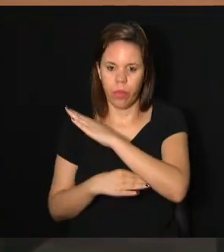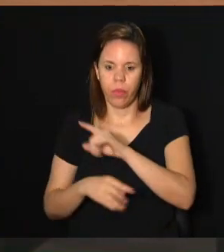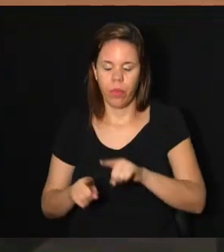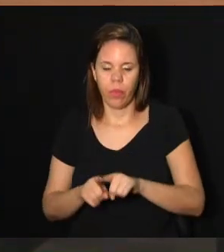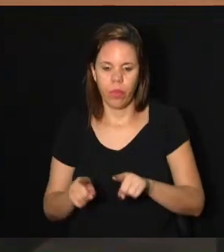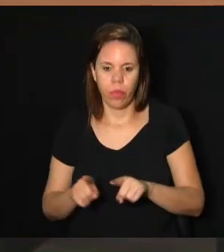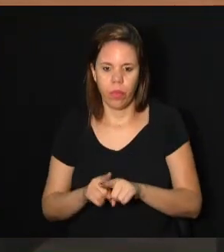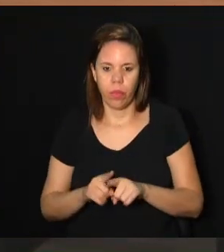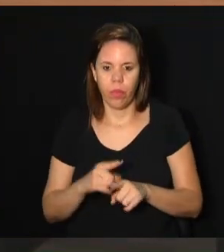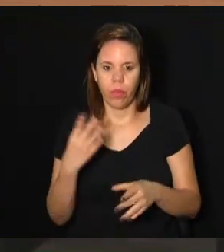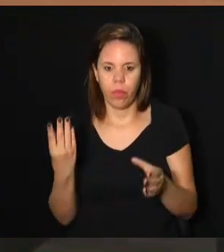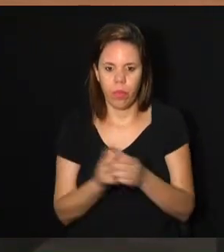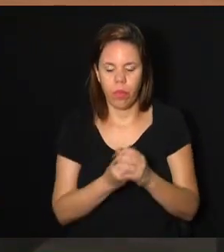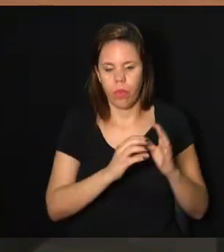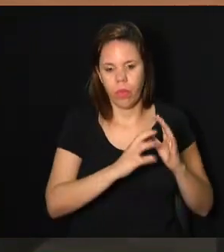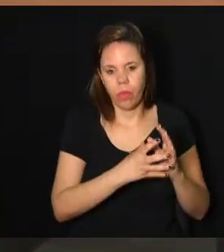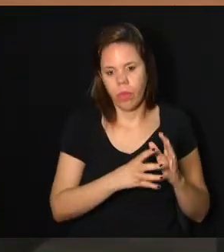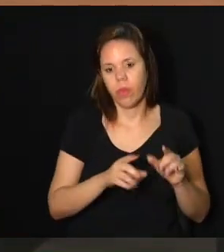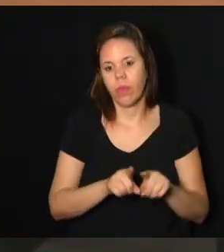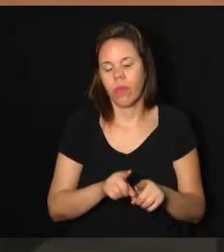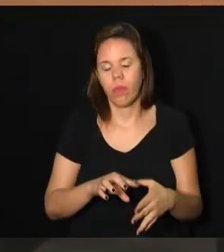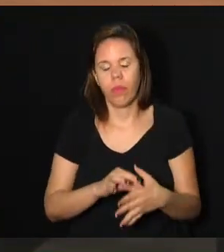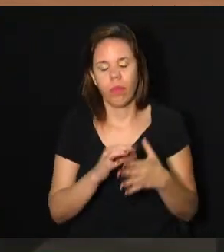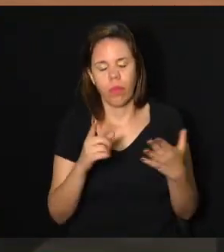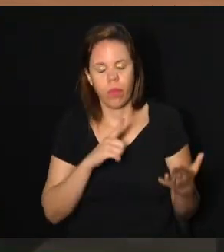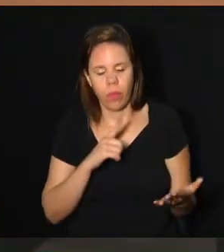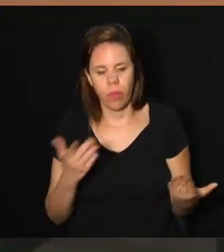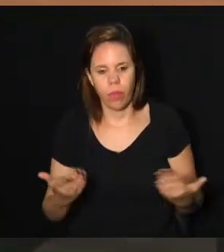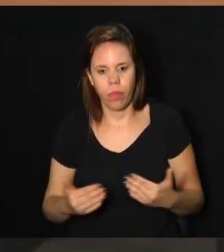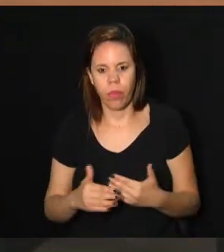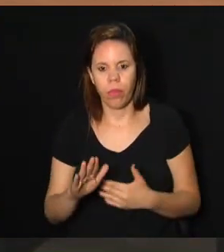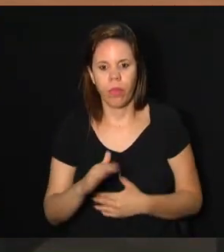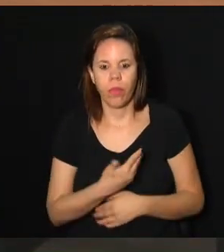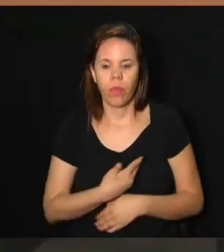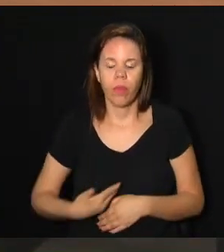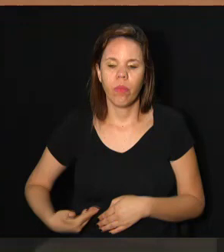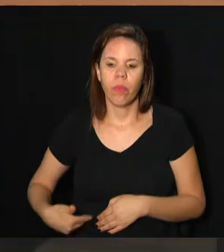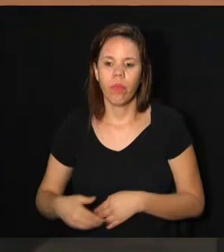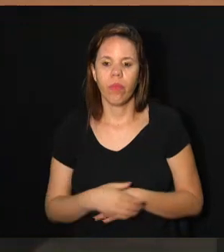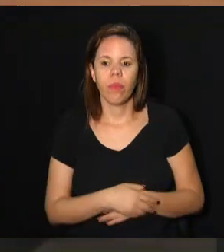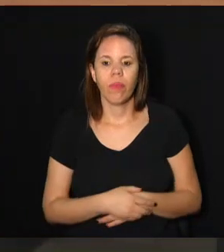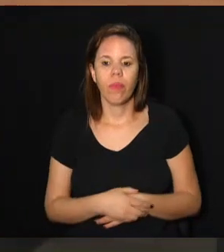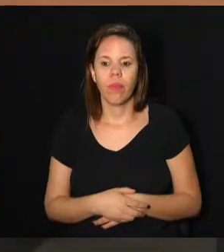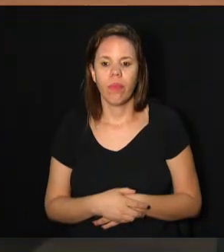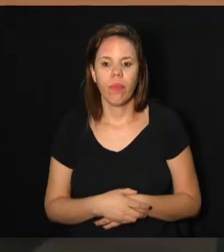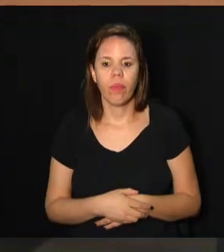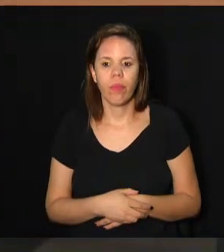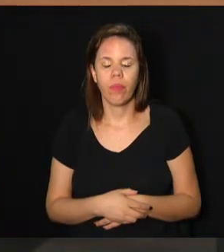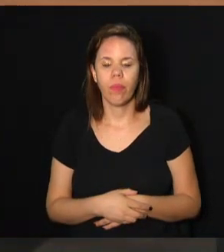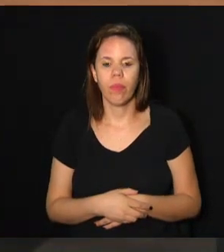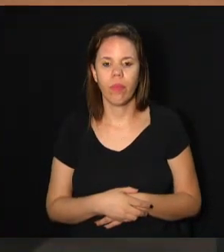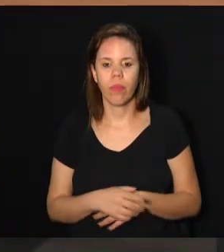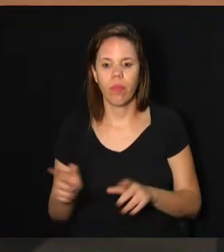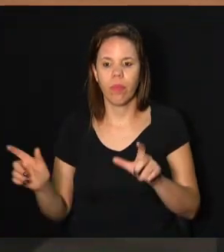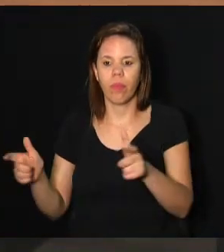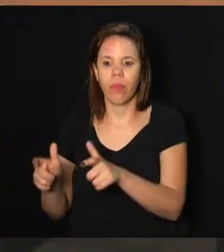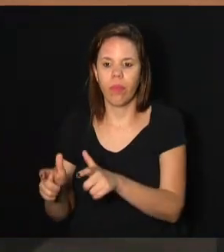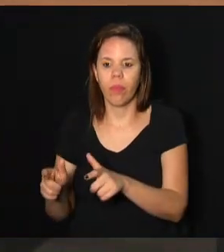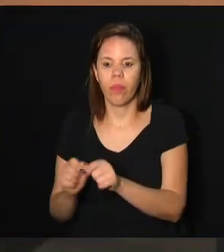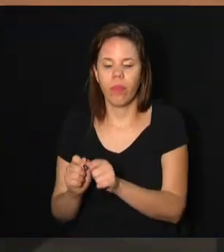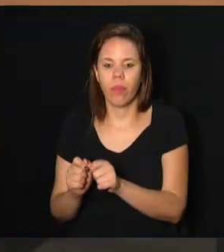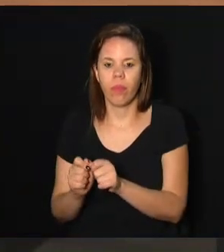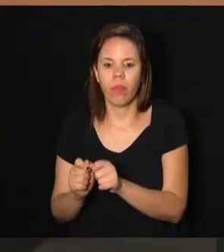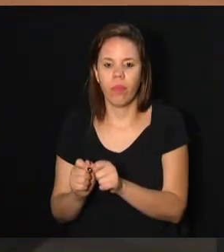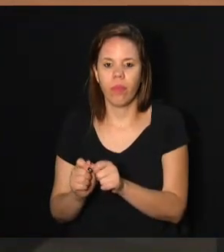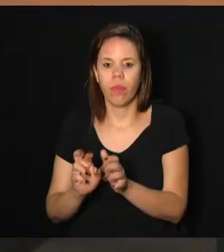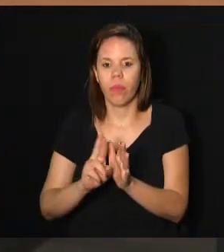dos partidos, que é o que tem hoje, do governo, da minoria e dos